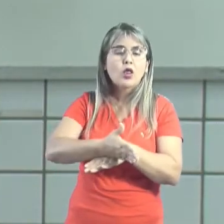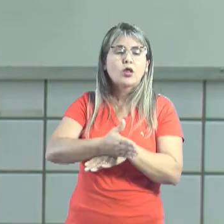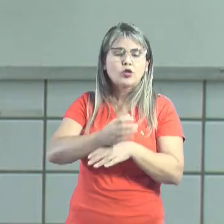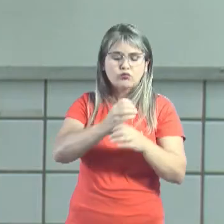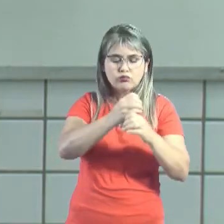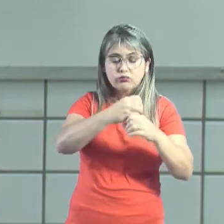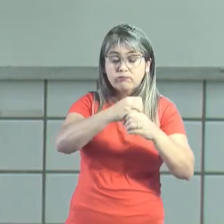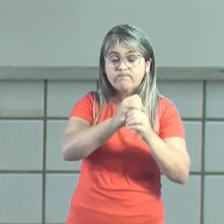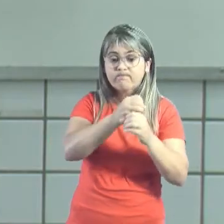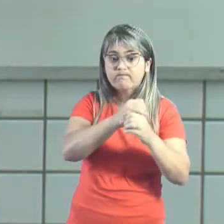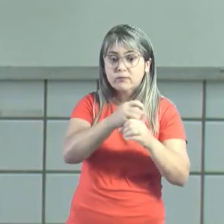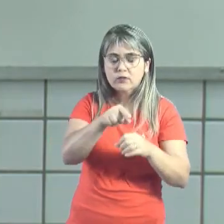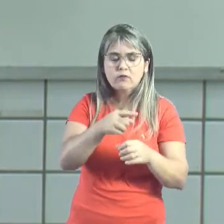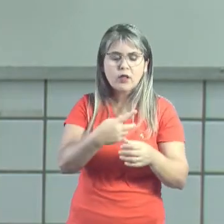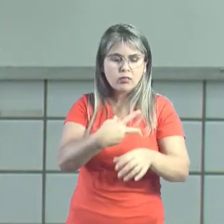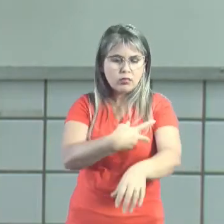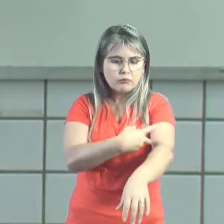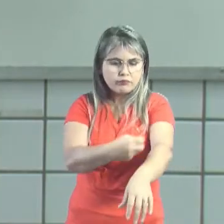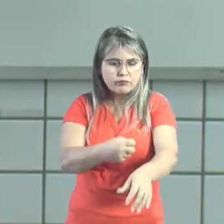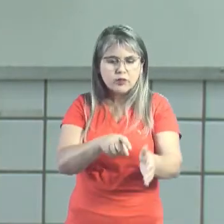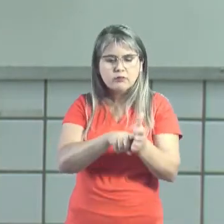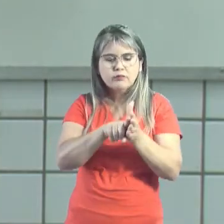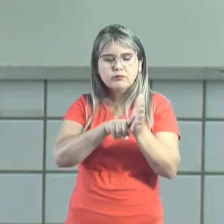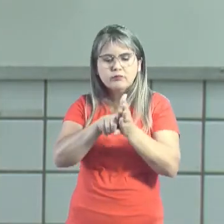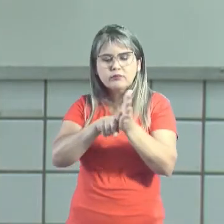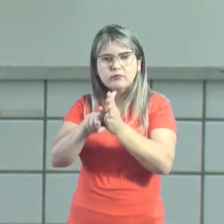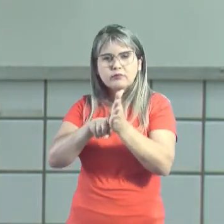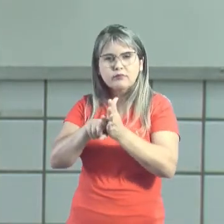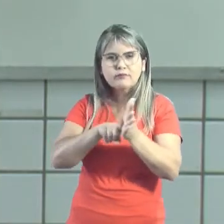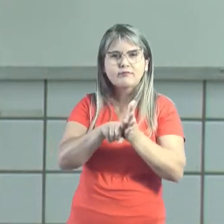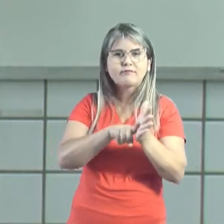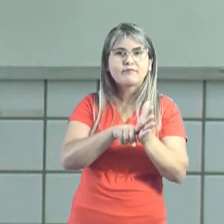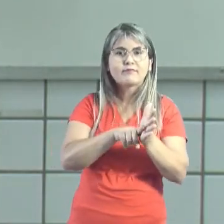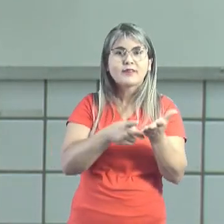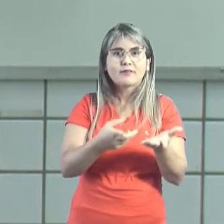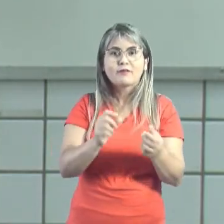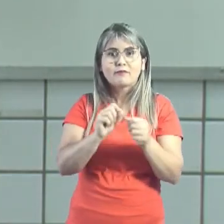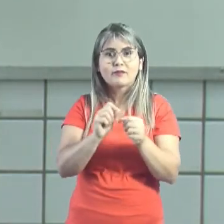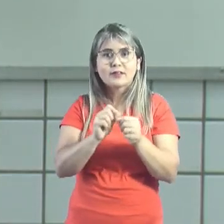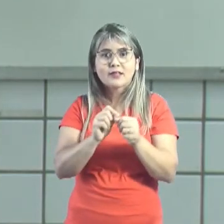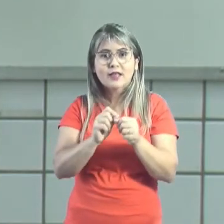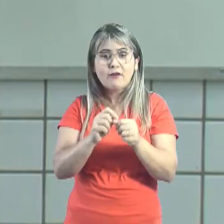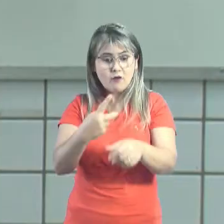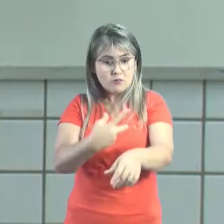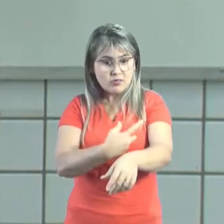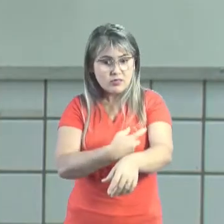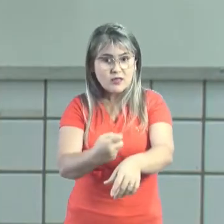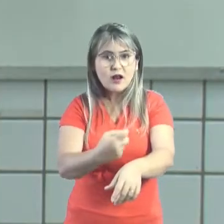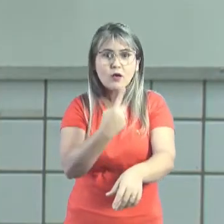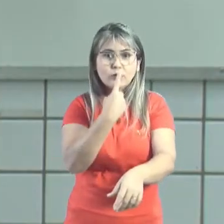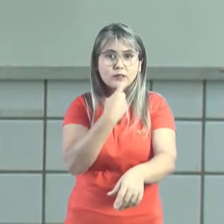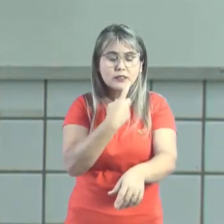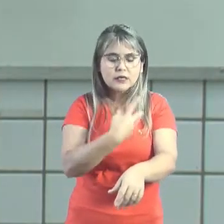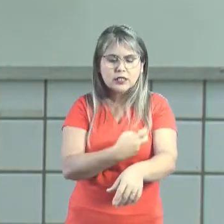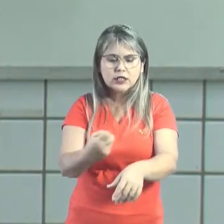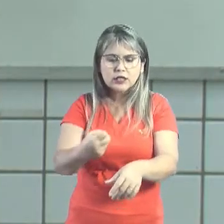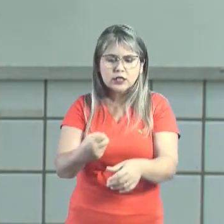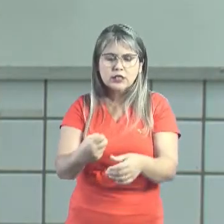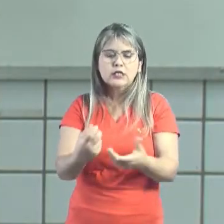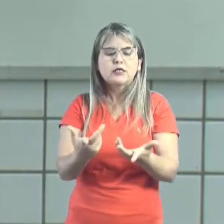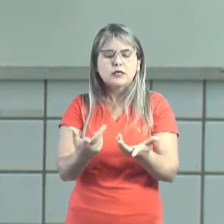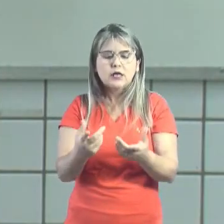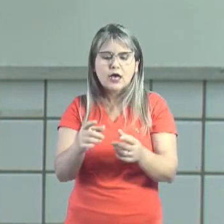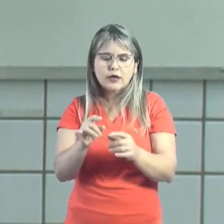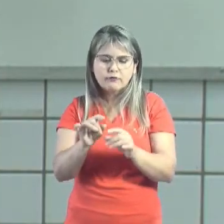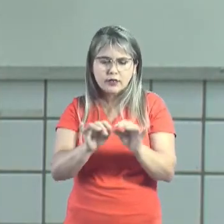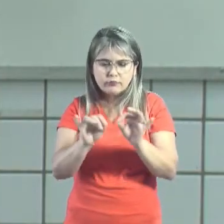me disse, não, vamos fazer um exame de sangue, um exame no sangue, para saber como é que se encontra. Aí prescreve ali, e aí o